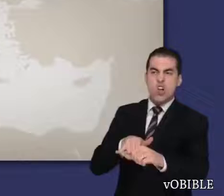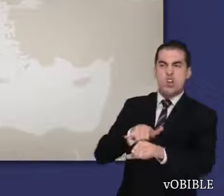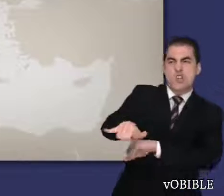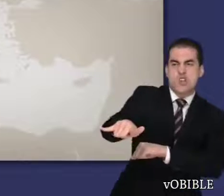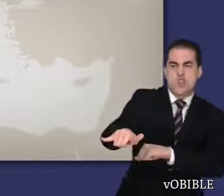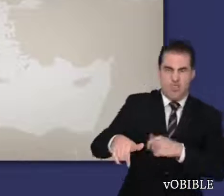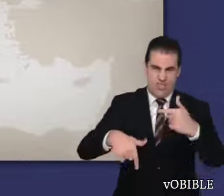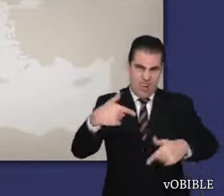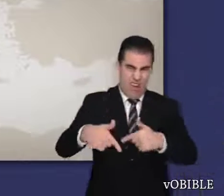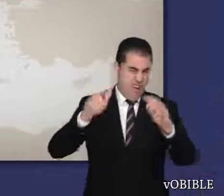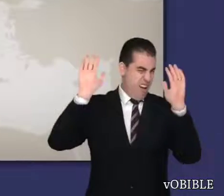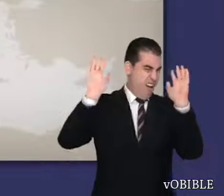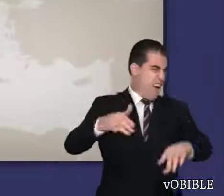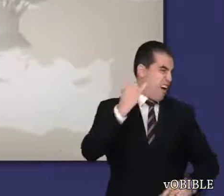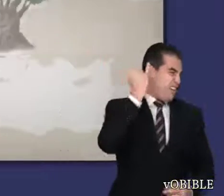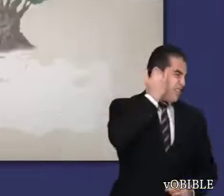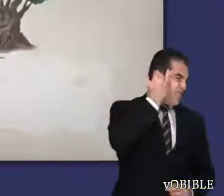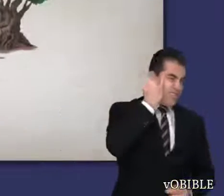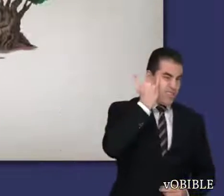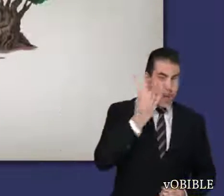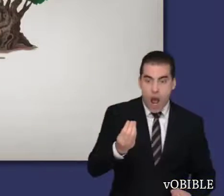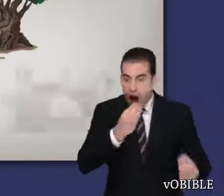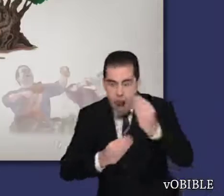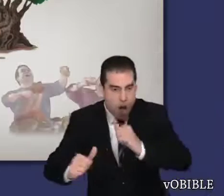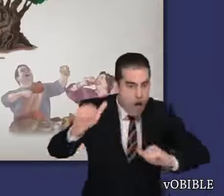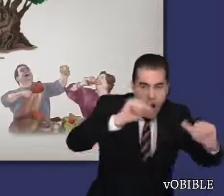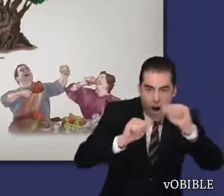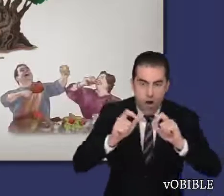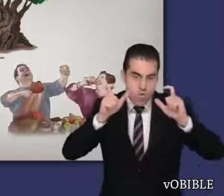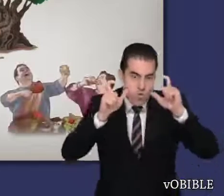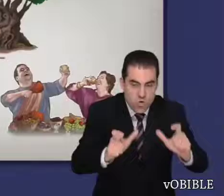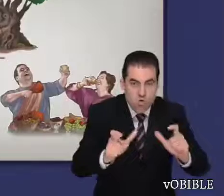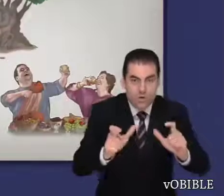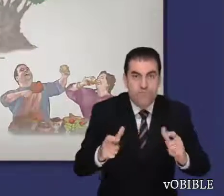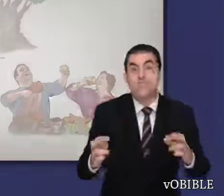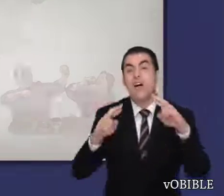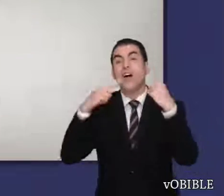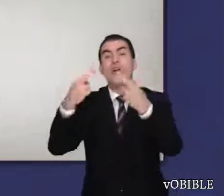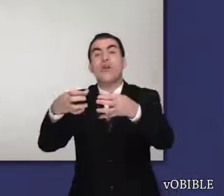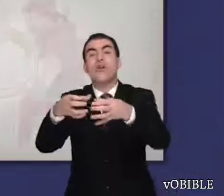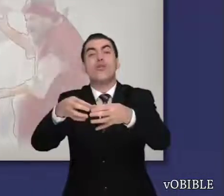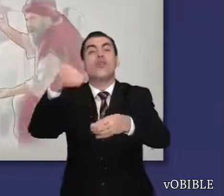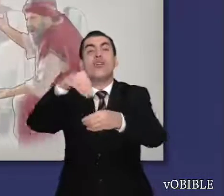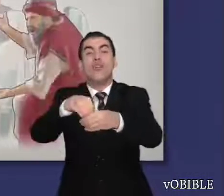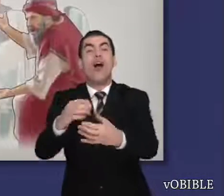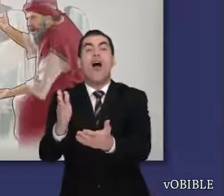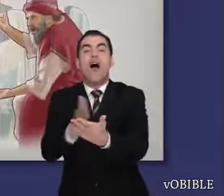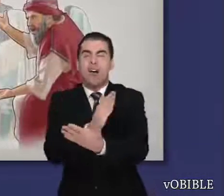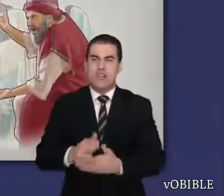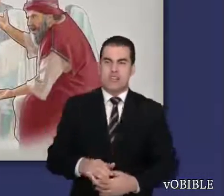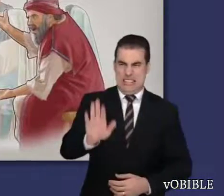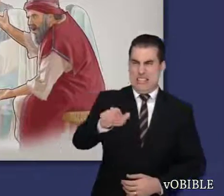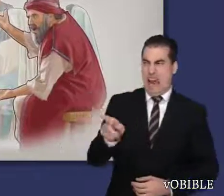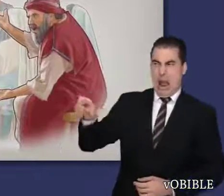pessoas dali eram conhecidas por serem desonestas, preguiçosas e por comerem demais. Alguns na congregação